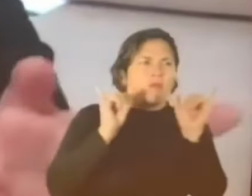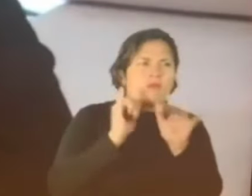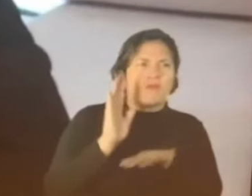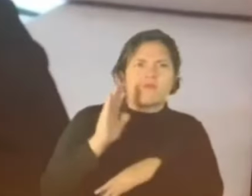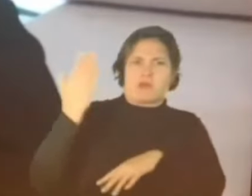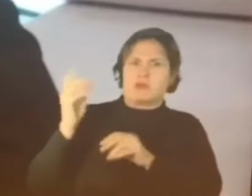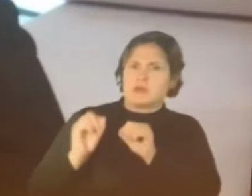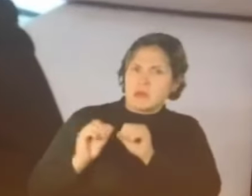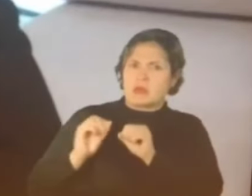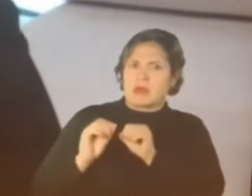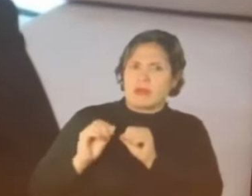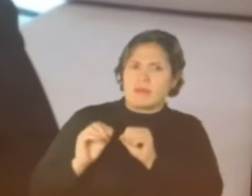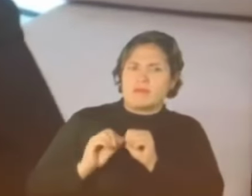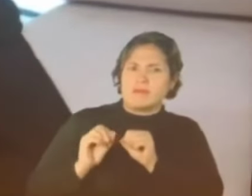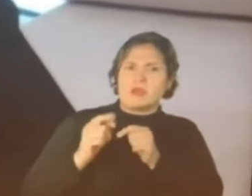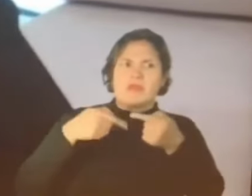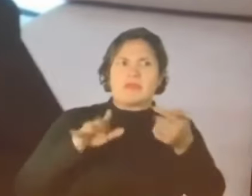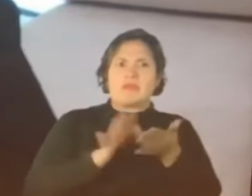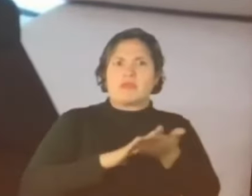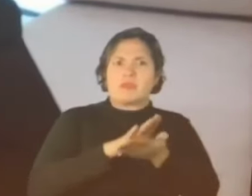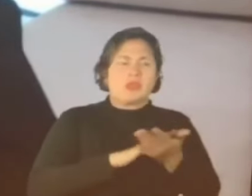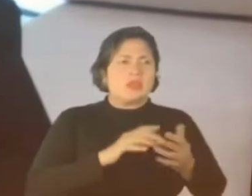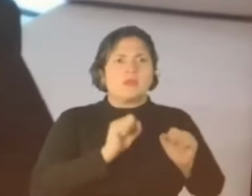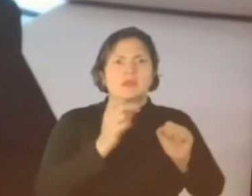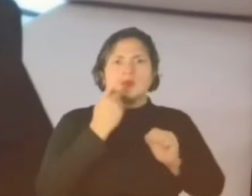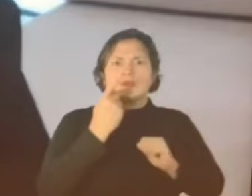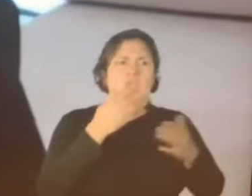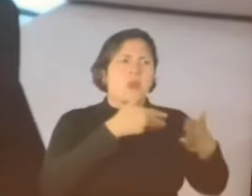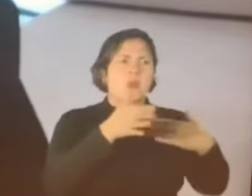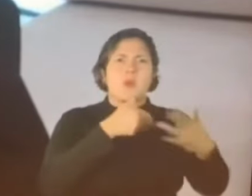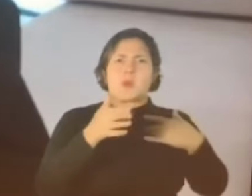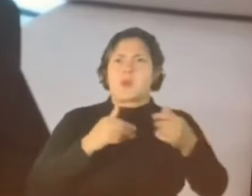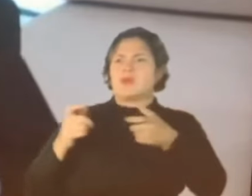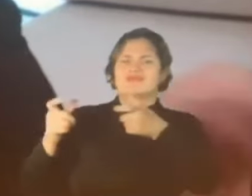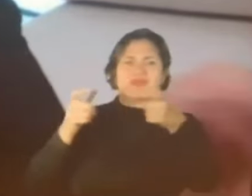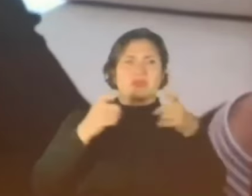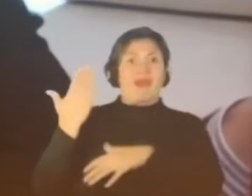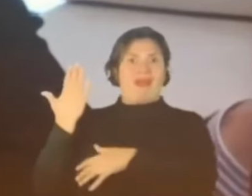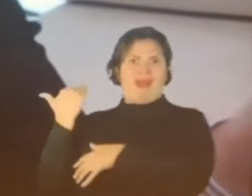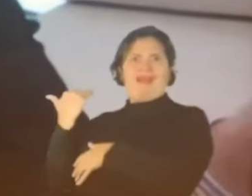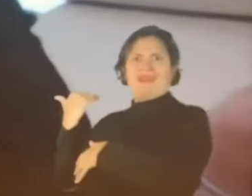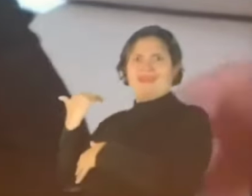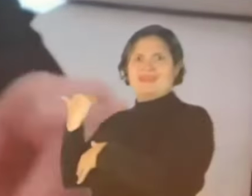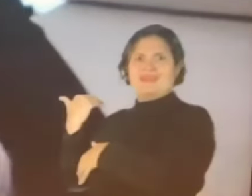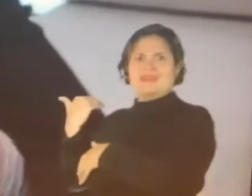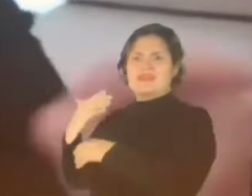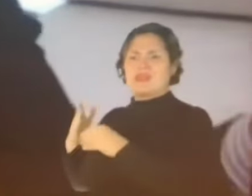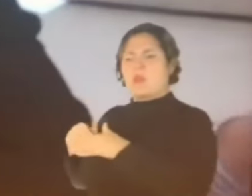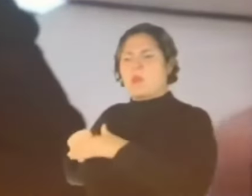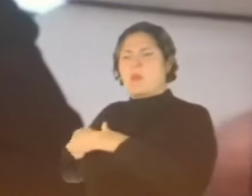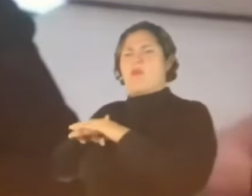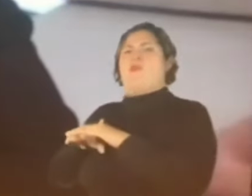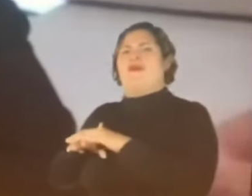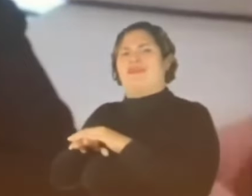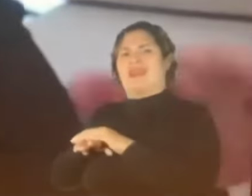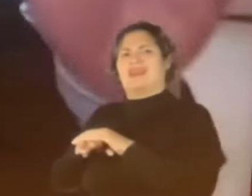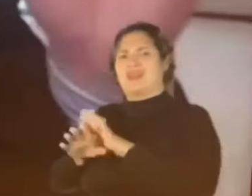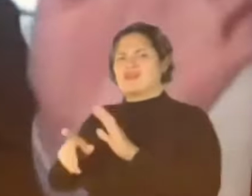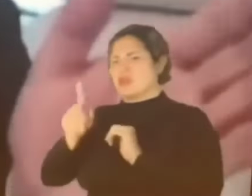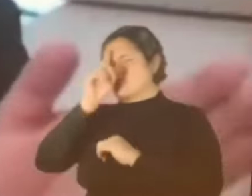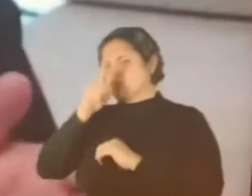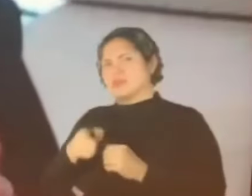de inelegibilidade que em qualquer circunstância do passado seria arquivada liminarmente,